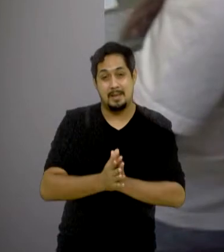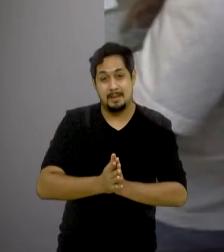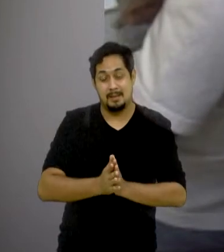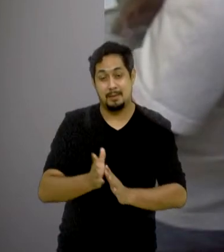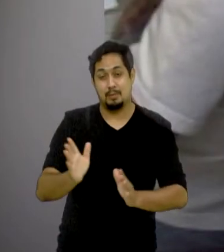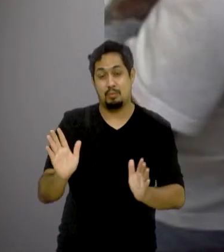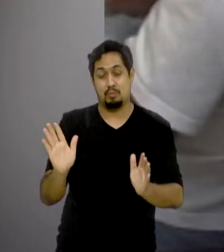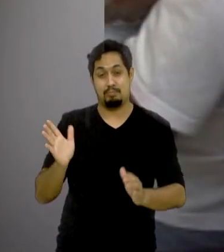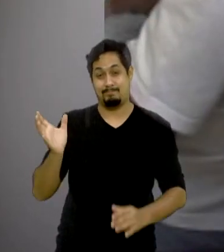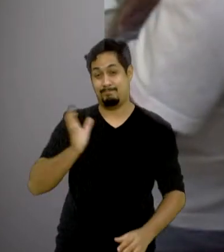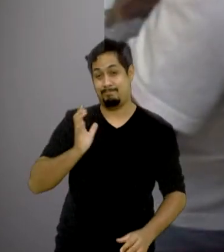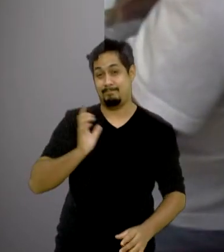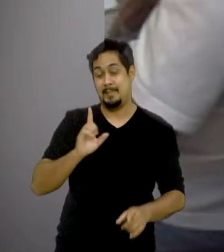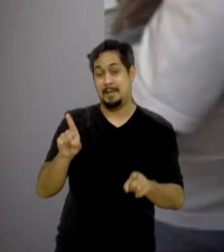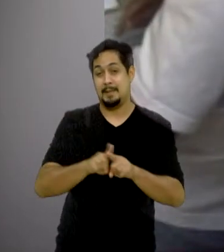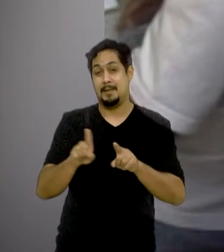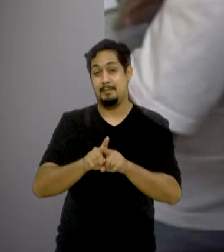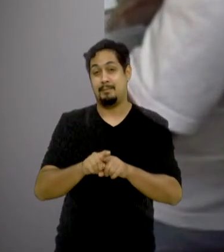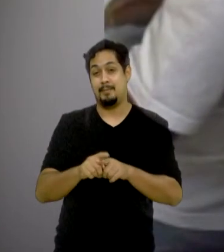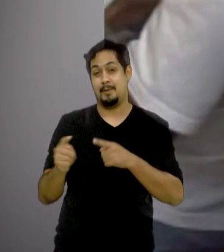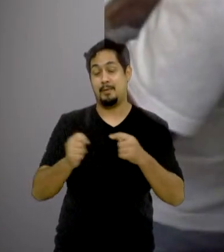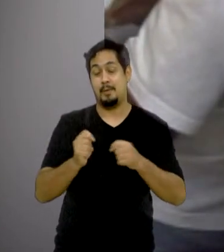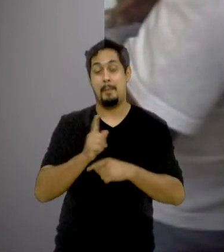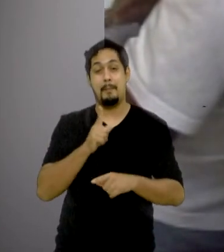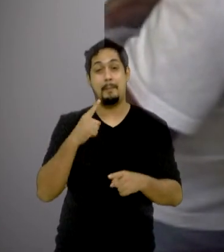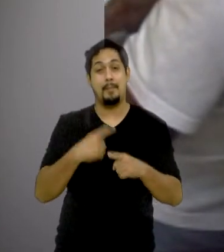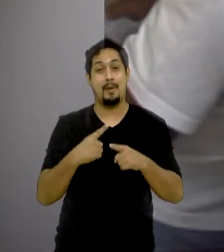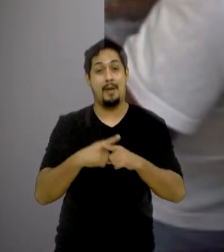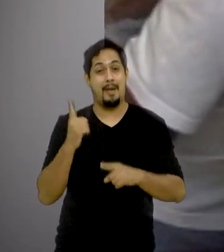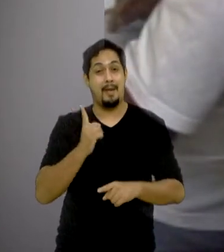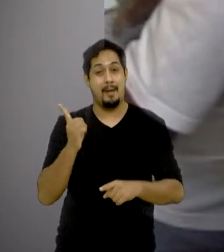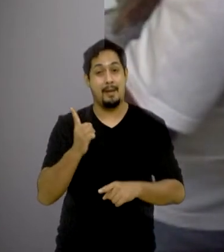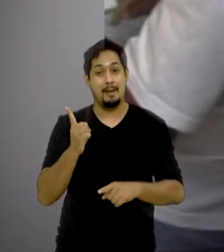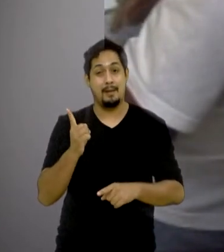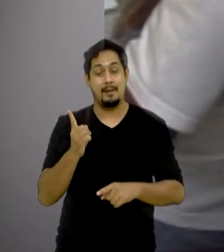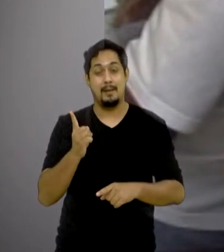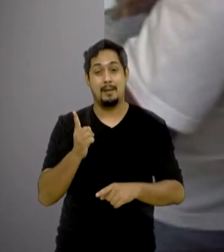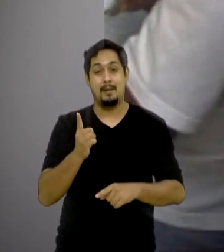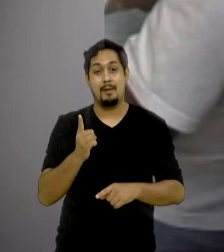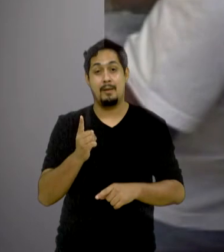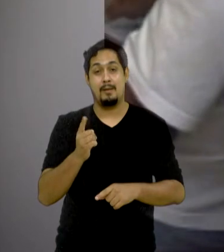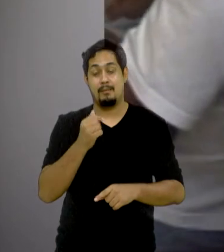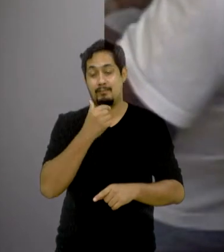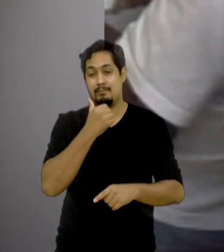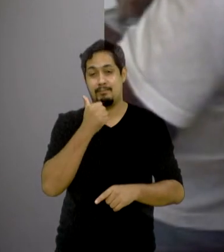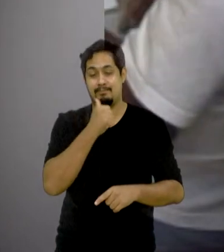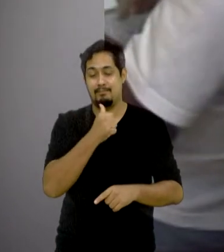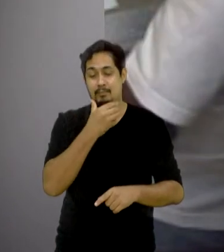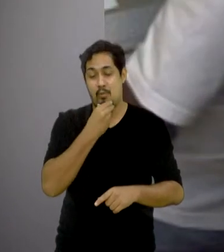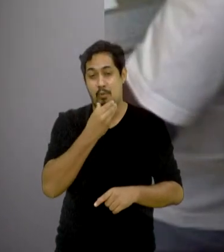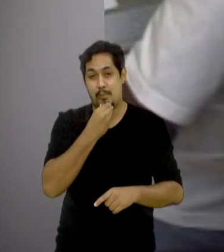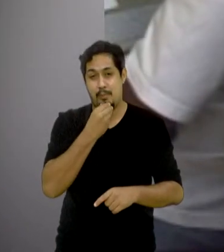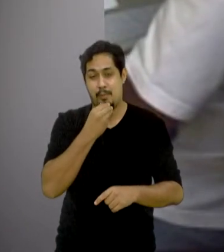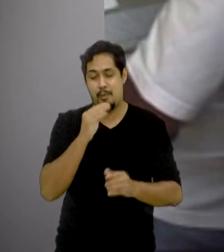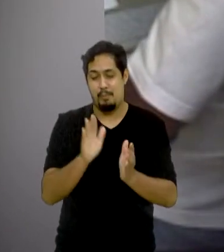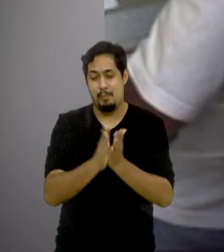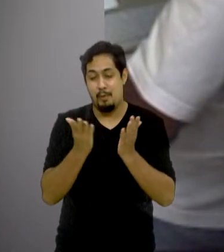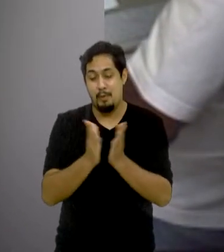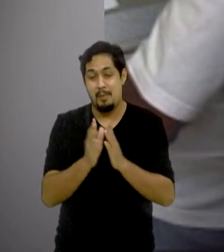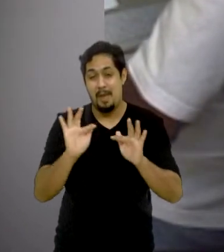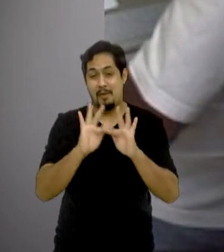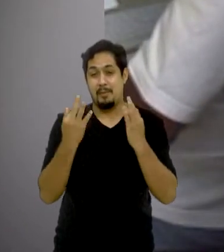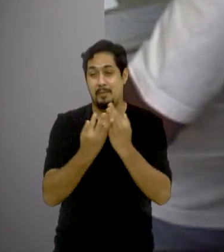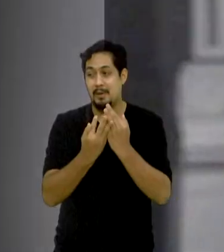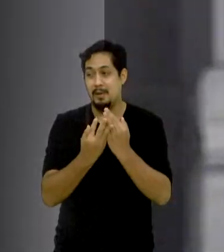por preconceito econômico. Ele era pobre e aquelas famílias daquela época não queriam que a filha casasse com uma